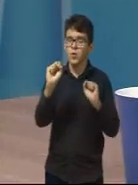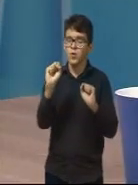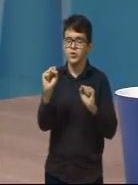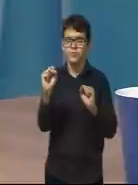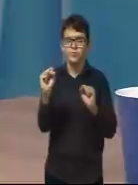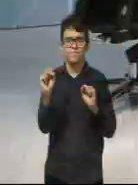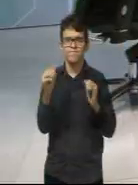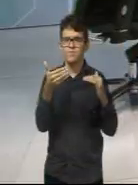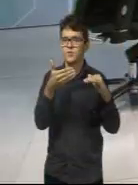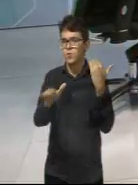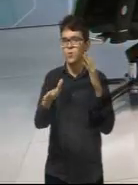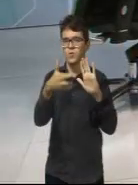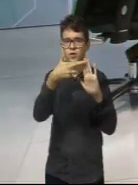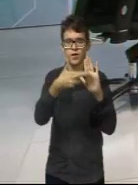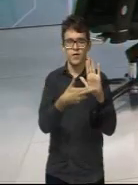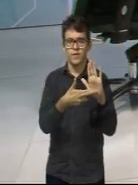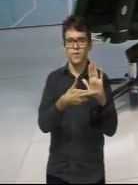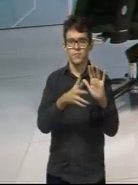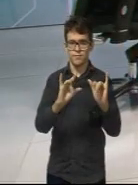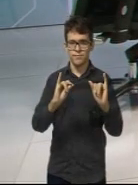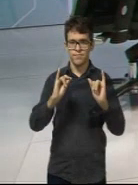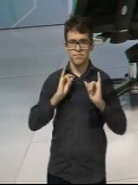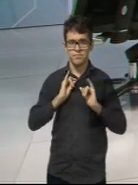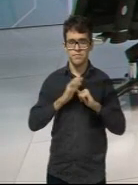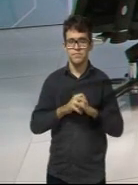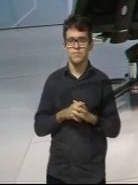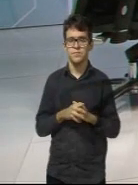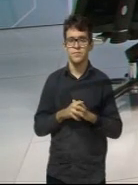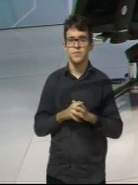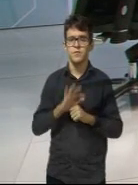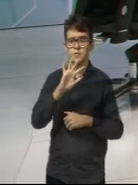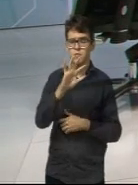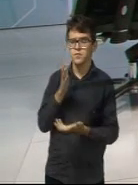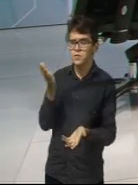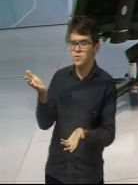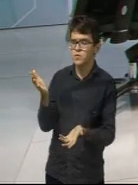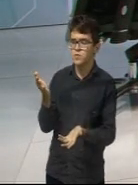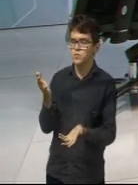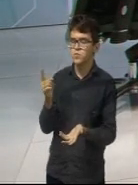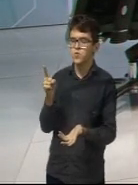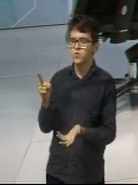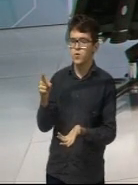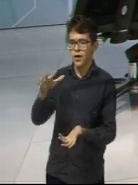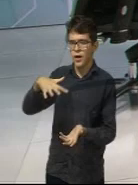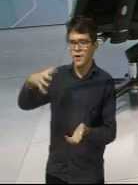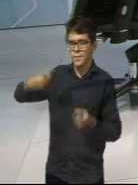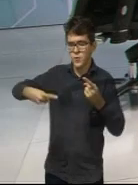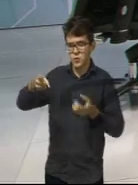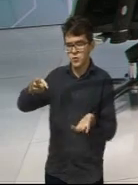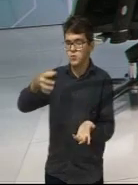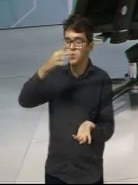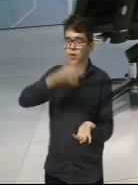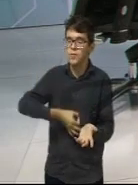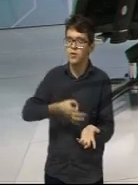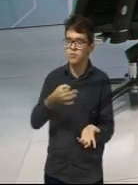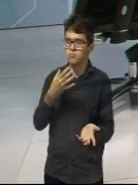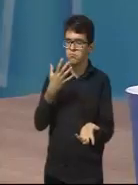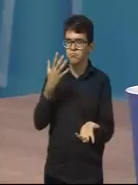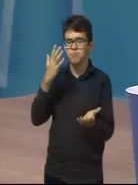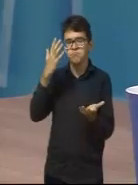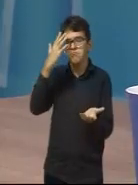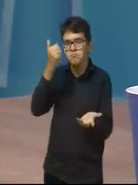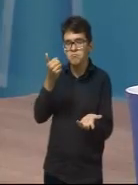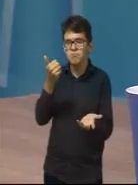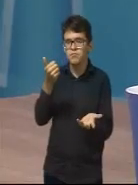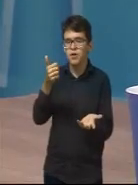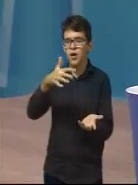reforma que vai ser aprovada agora. Aí, professor Moreira, como cientista político, eu quero colocá-lo nessa discussão, nessa perspectiva,